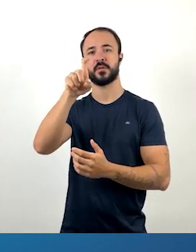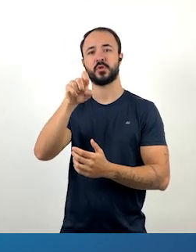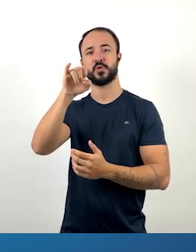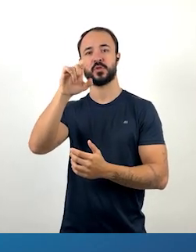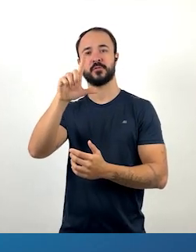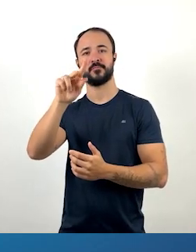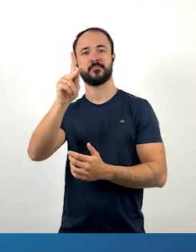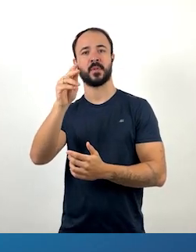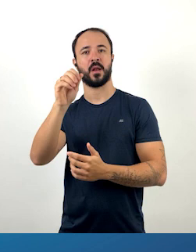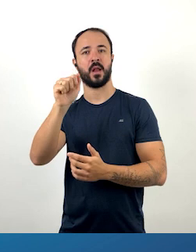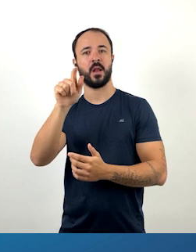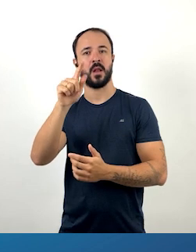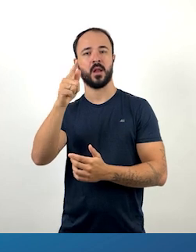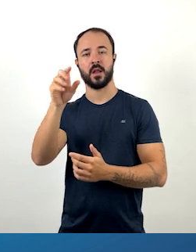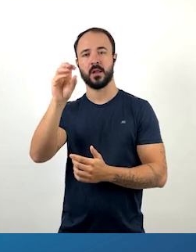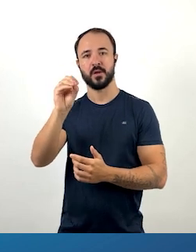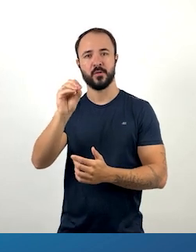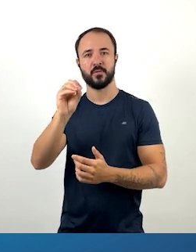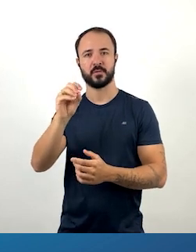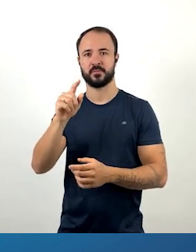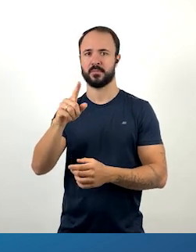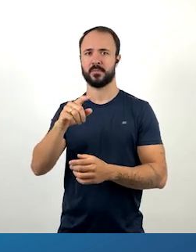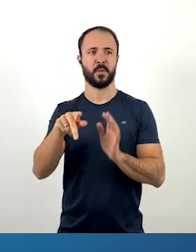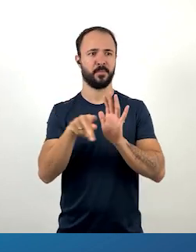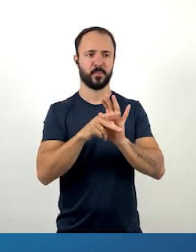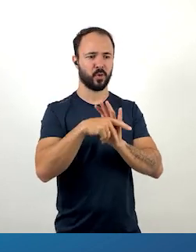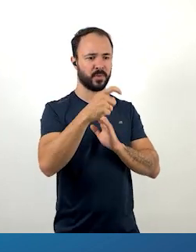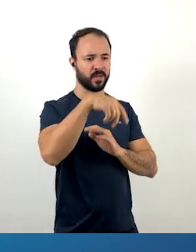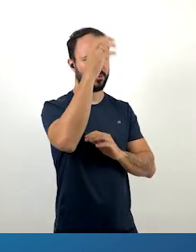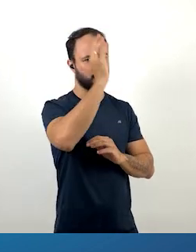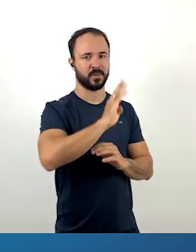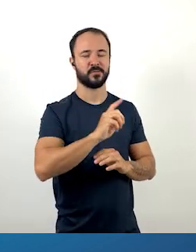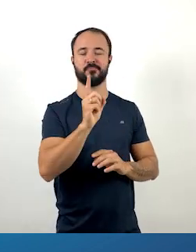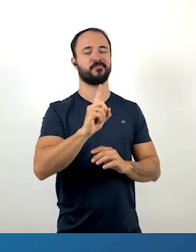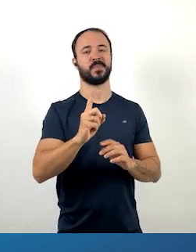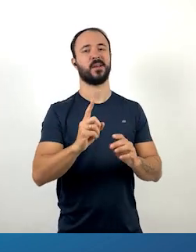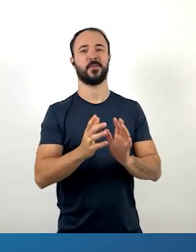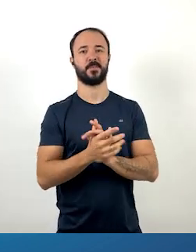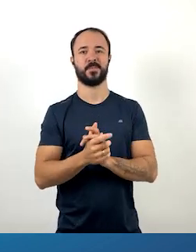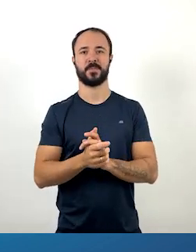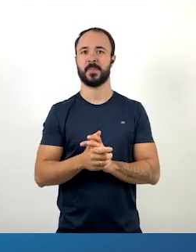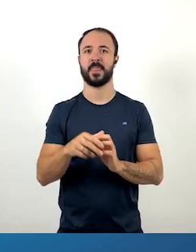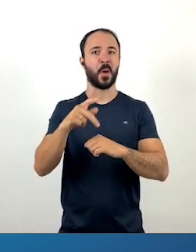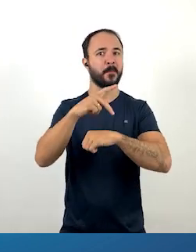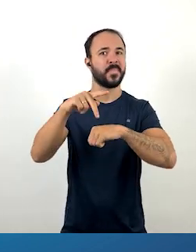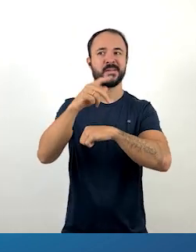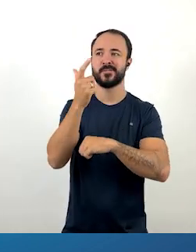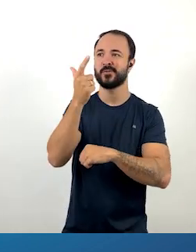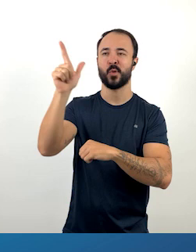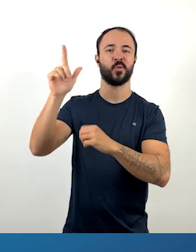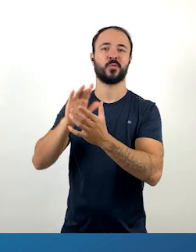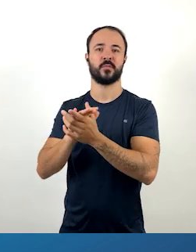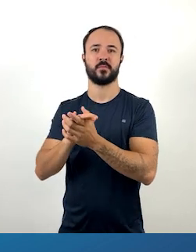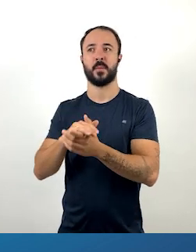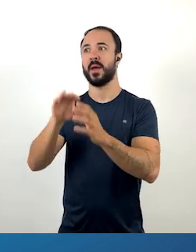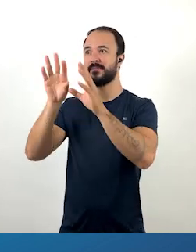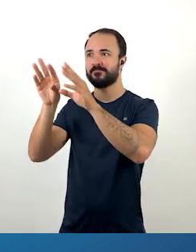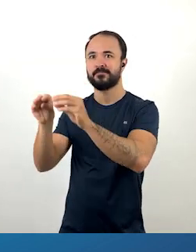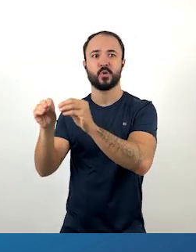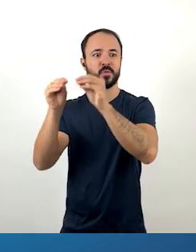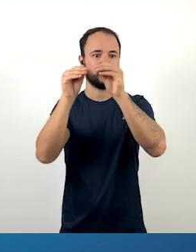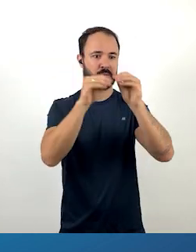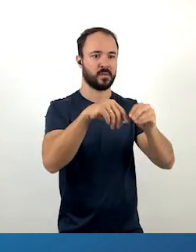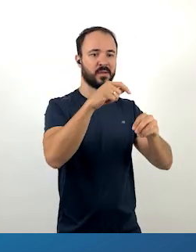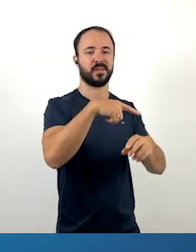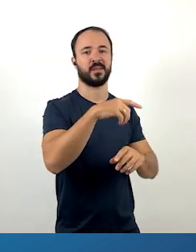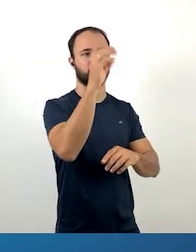mexilhão ele não é originário aqui do Brasil, consequentemente ele acaba trazendo muitos prejuízos. competição com outros pequenos moluscos,